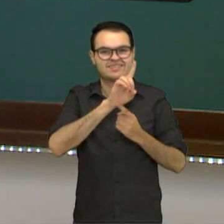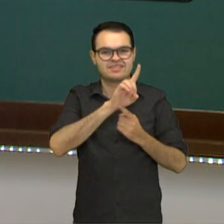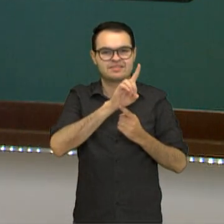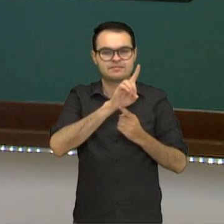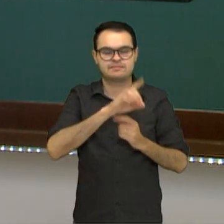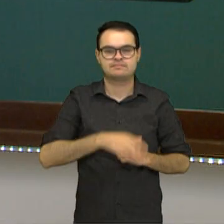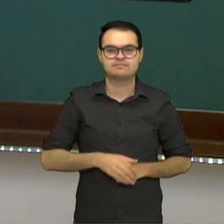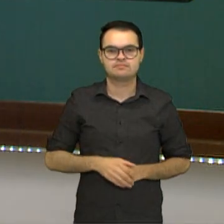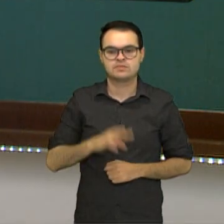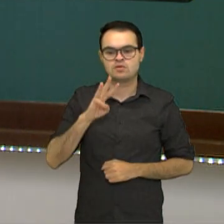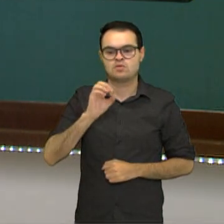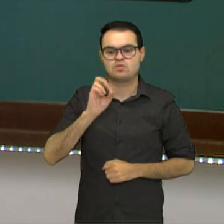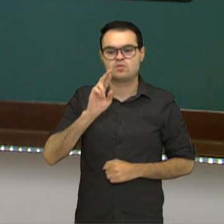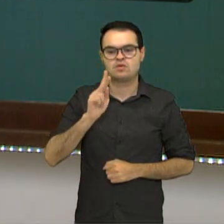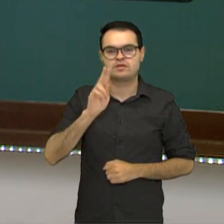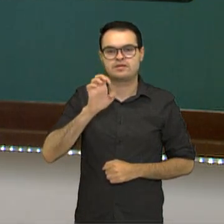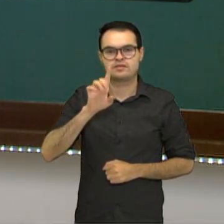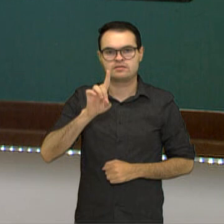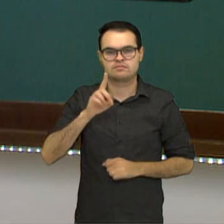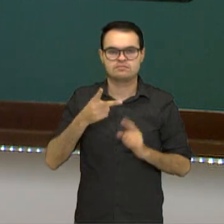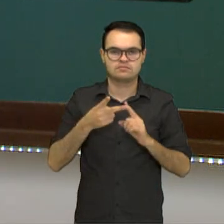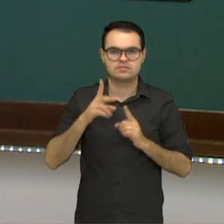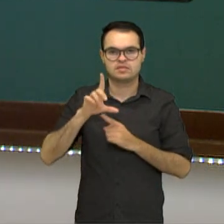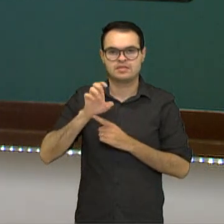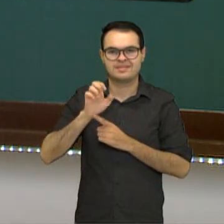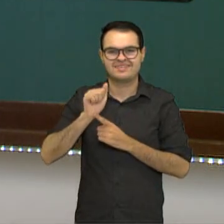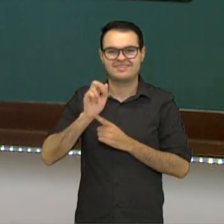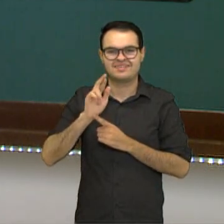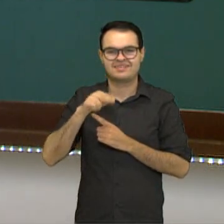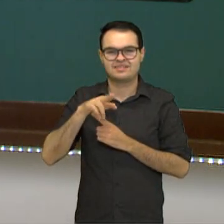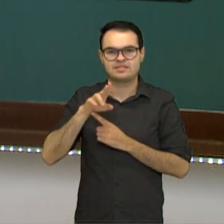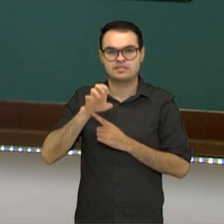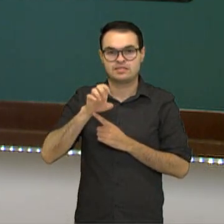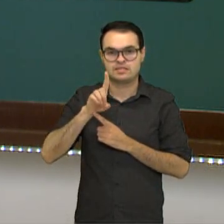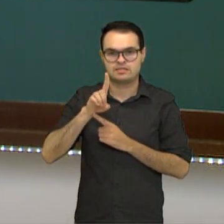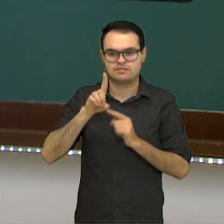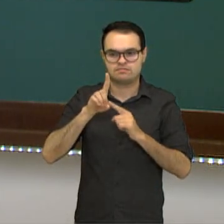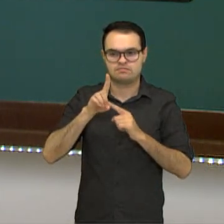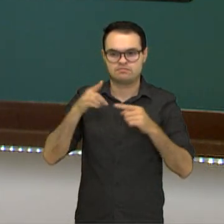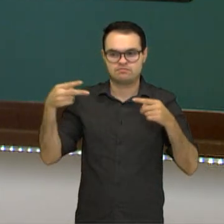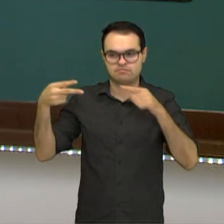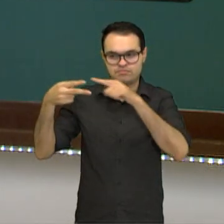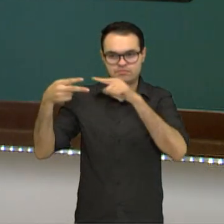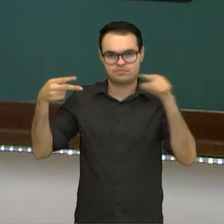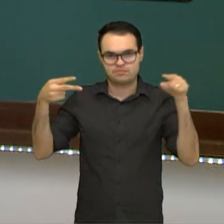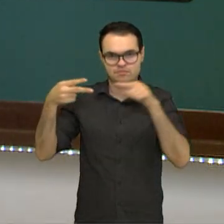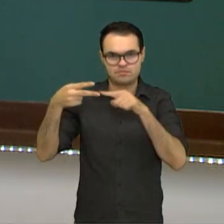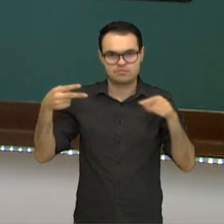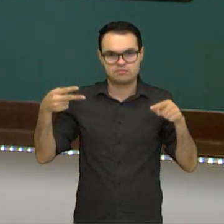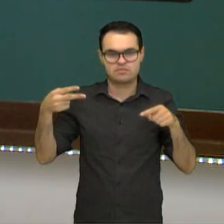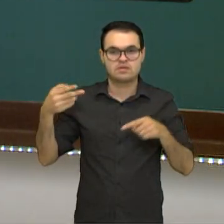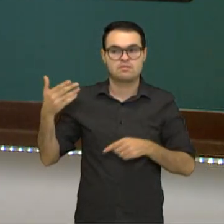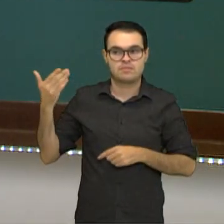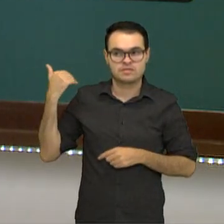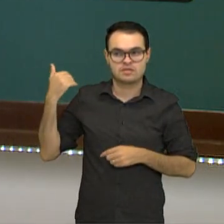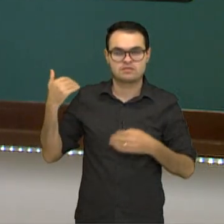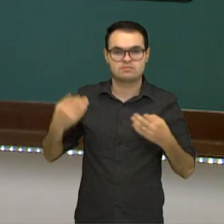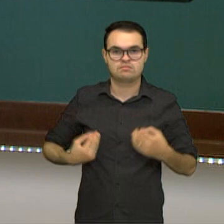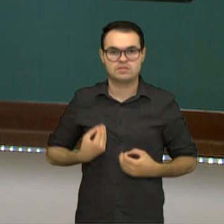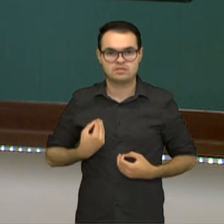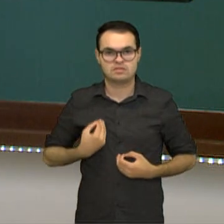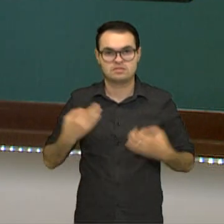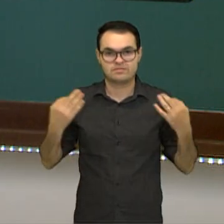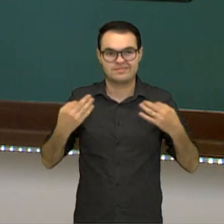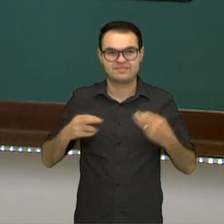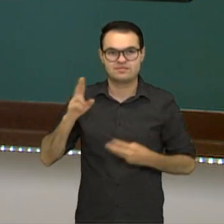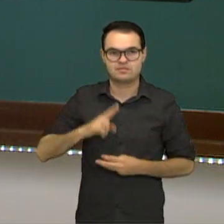worked, learn, learned, learned. E quando a gente fala de passado ou presente perfeito, são esses aqui que a gente